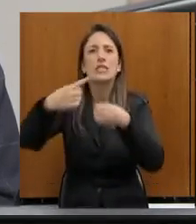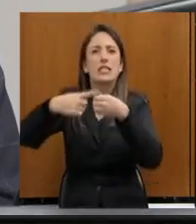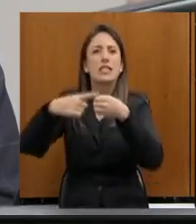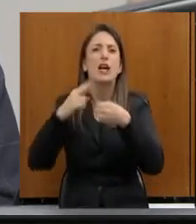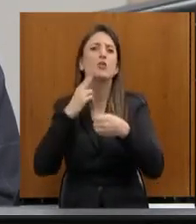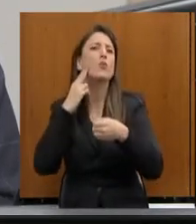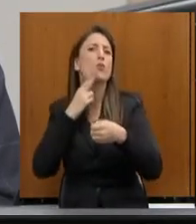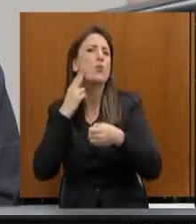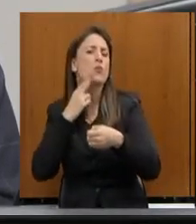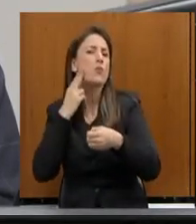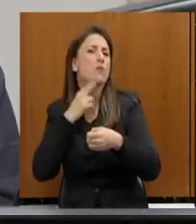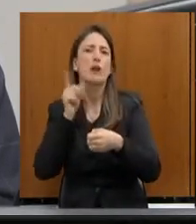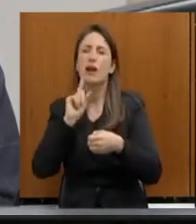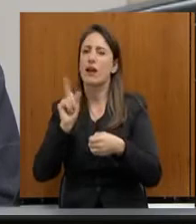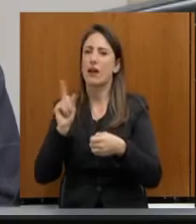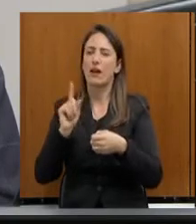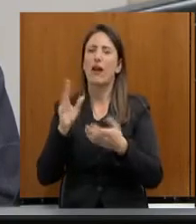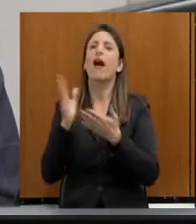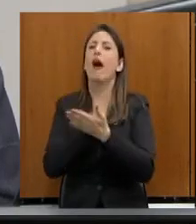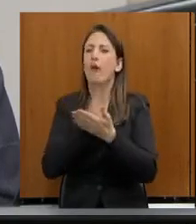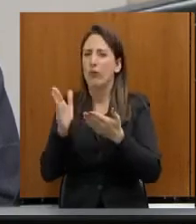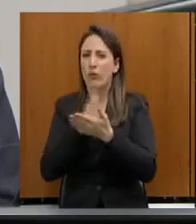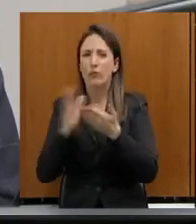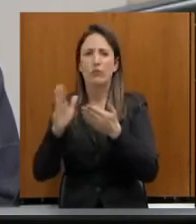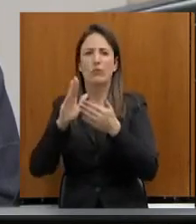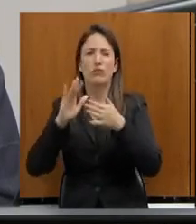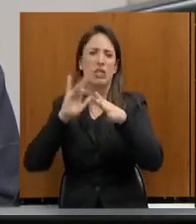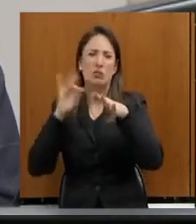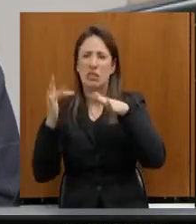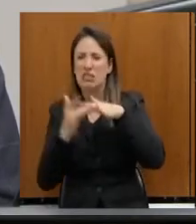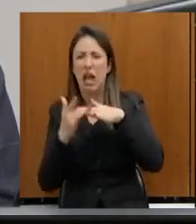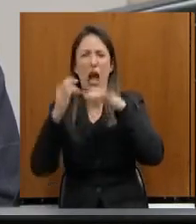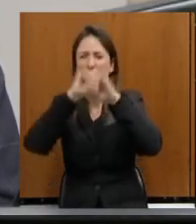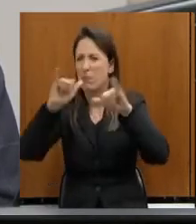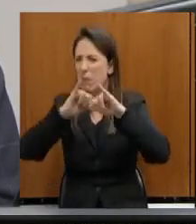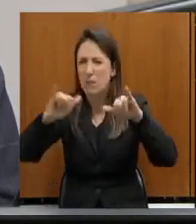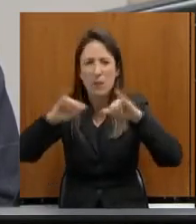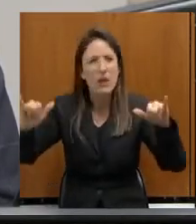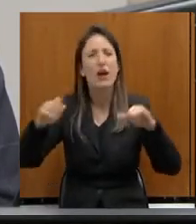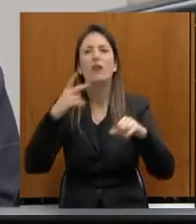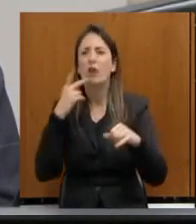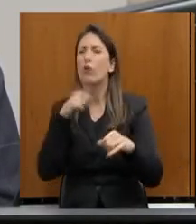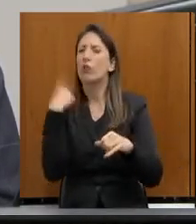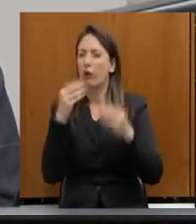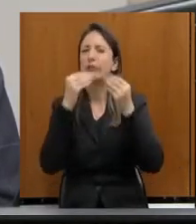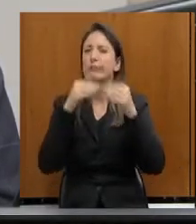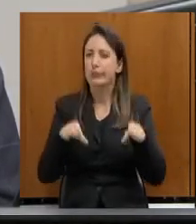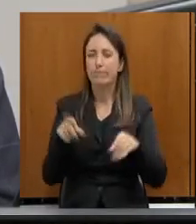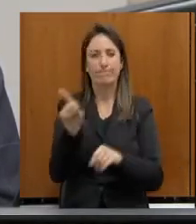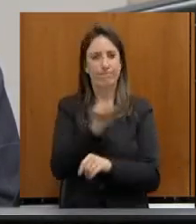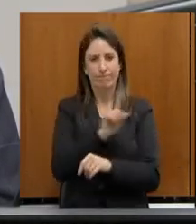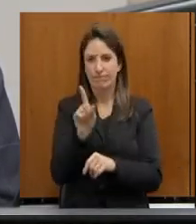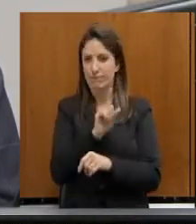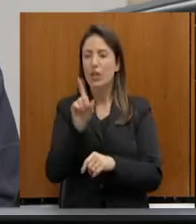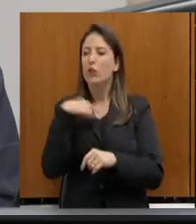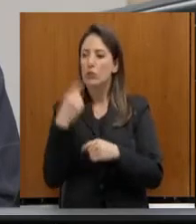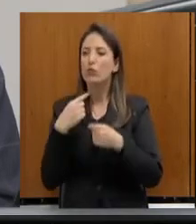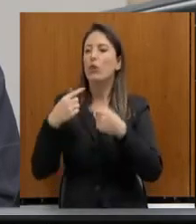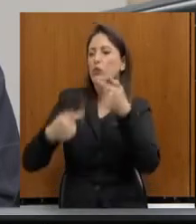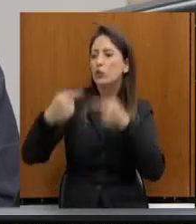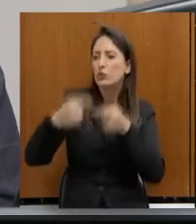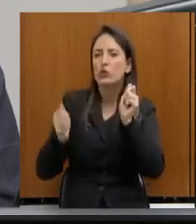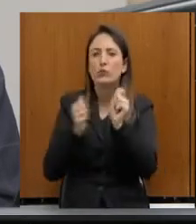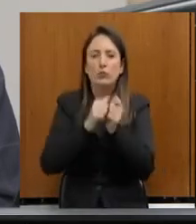colocado e divulgado amplamente por alguns a ligação é em todas as discussões nós tivemos com a secretaria